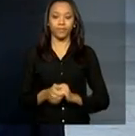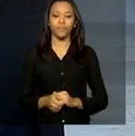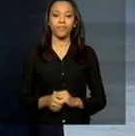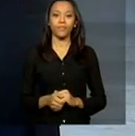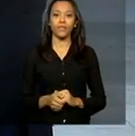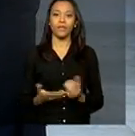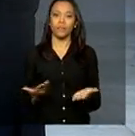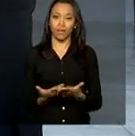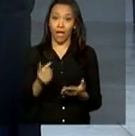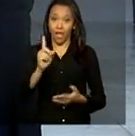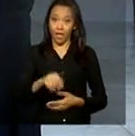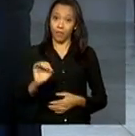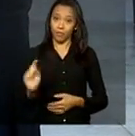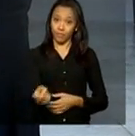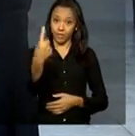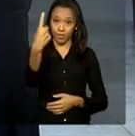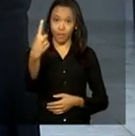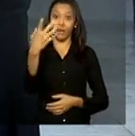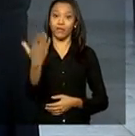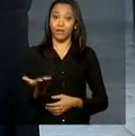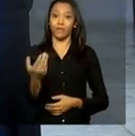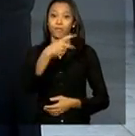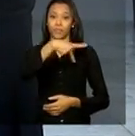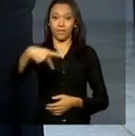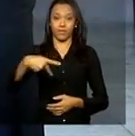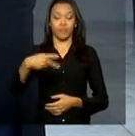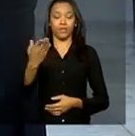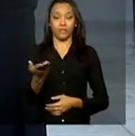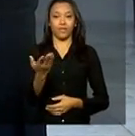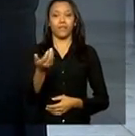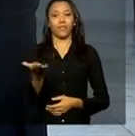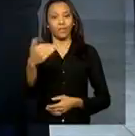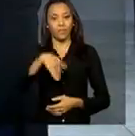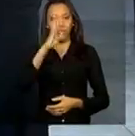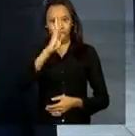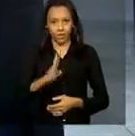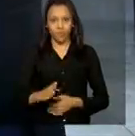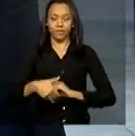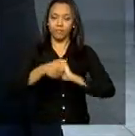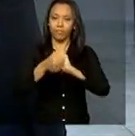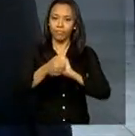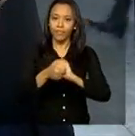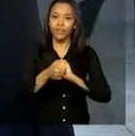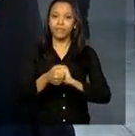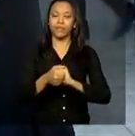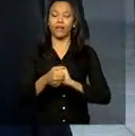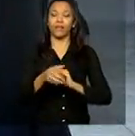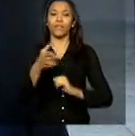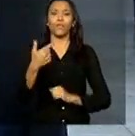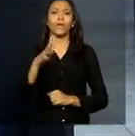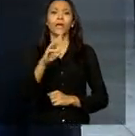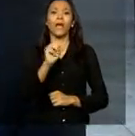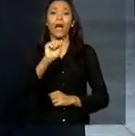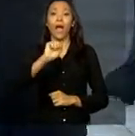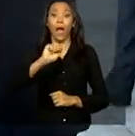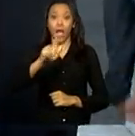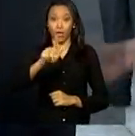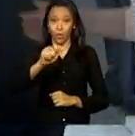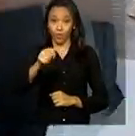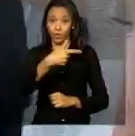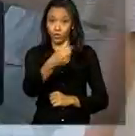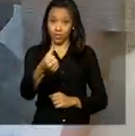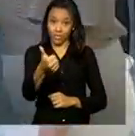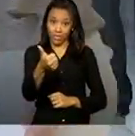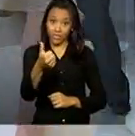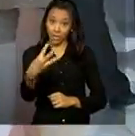Primeiro, então, a primeira autoridade, o primeiro chefe de Estado a cumprimentar a Dilma Rousseff. Cartes, que foi empossado em agosto de 2013, e a presidenta